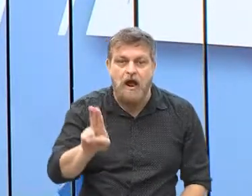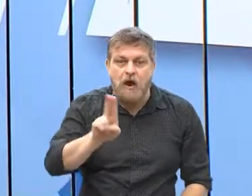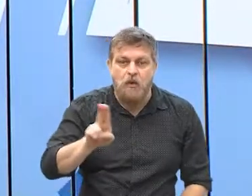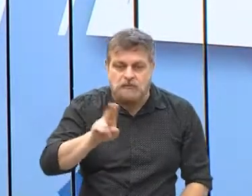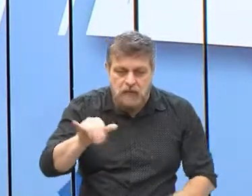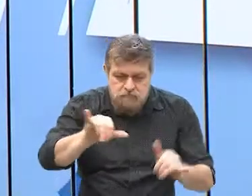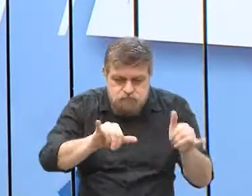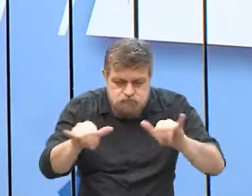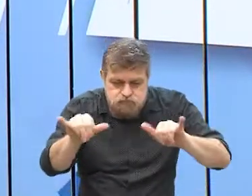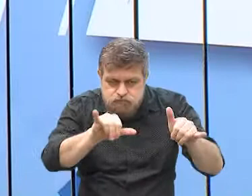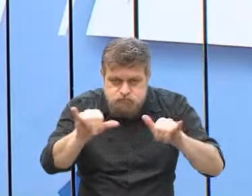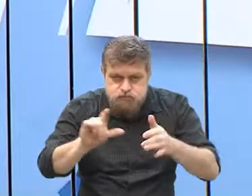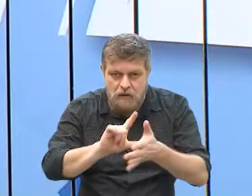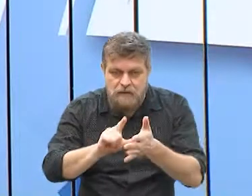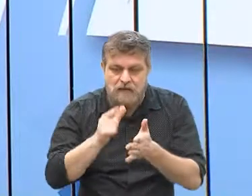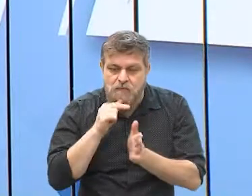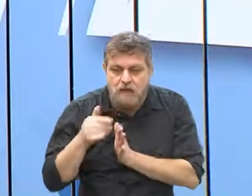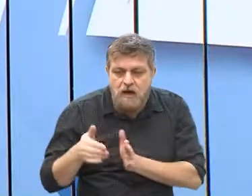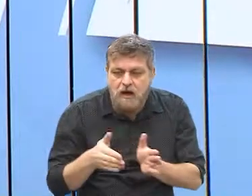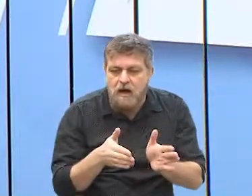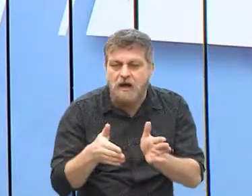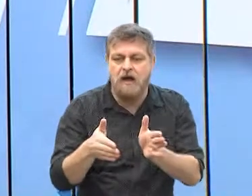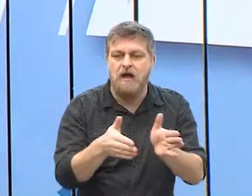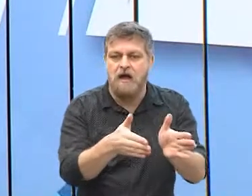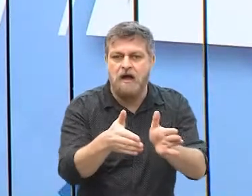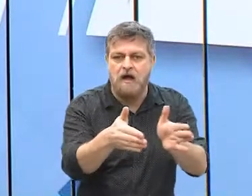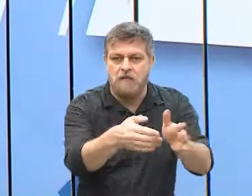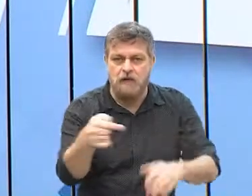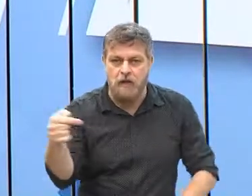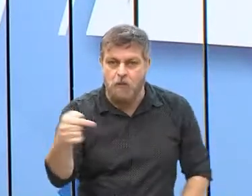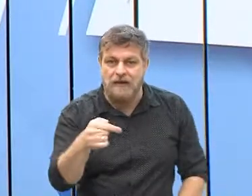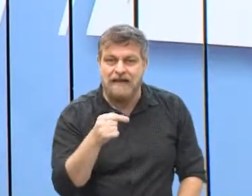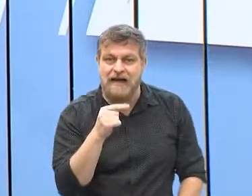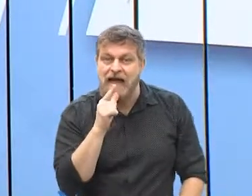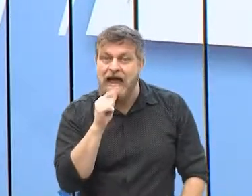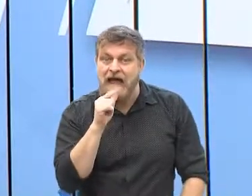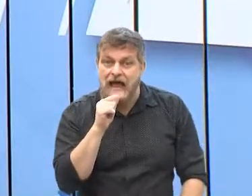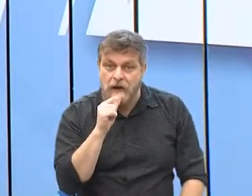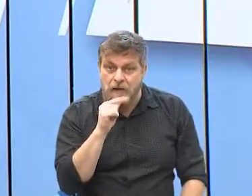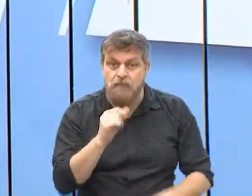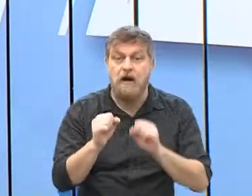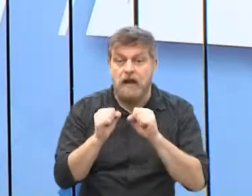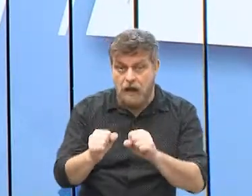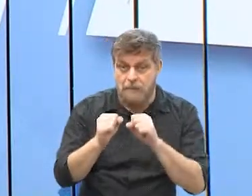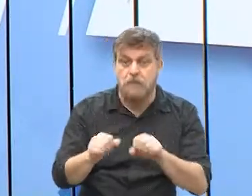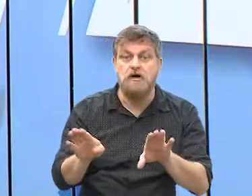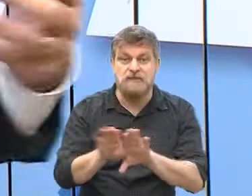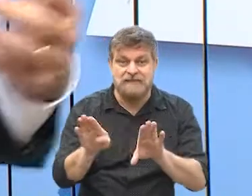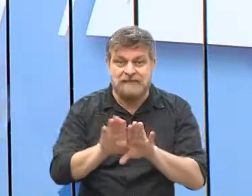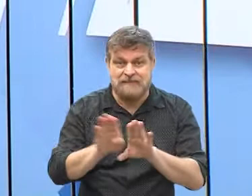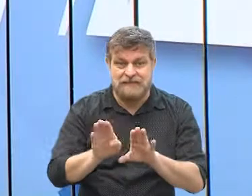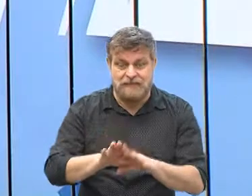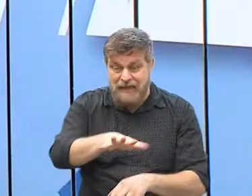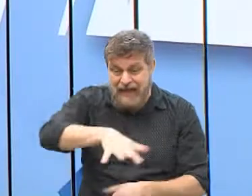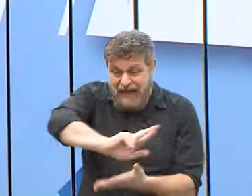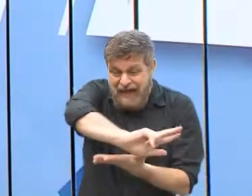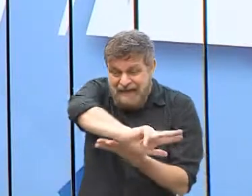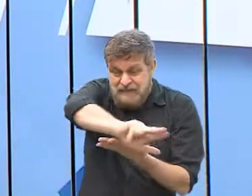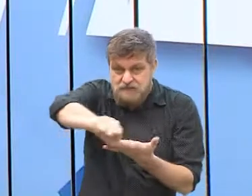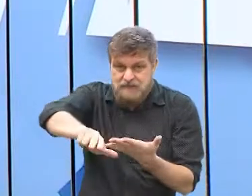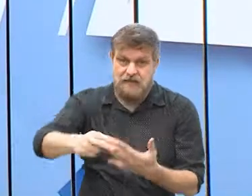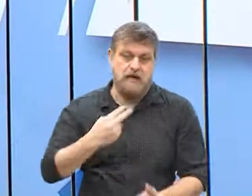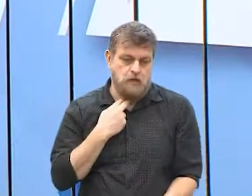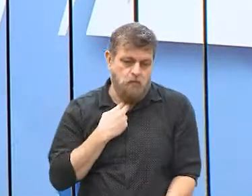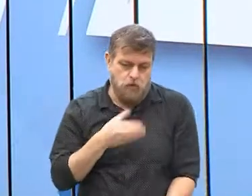e devolve para o rio e produz uma água que pode ser utilizada para diversas áreas, exceto